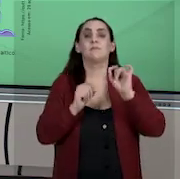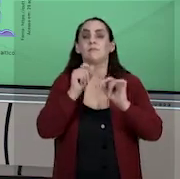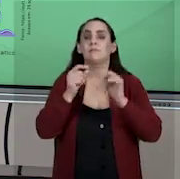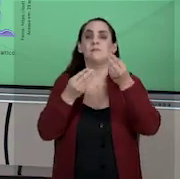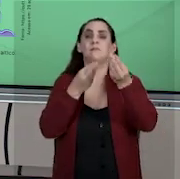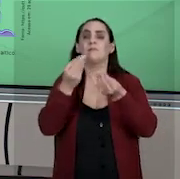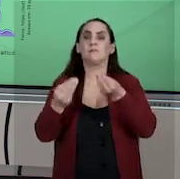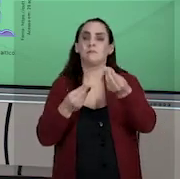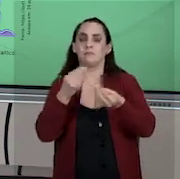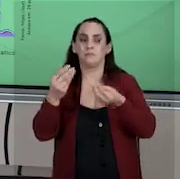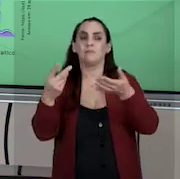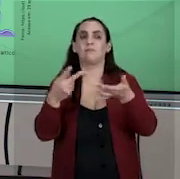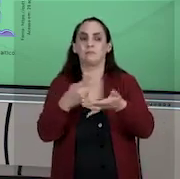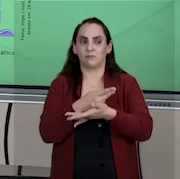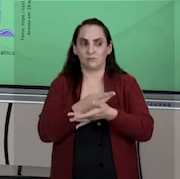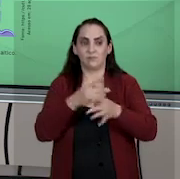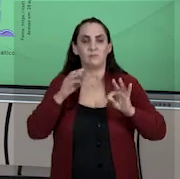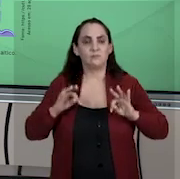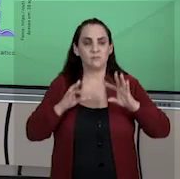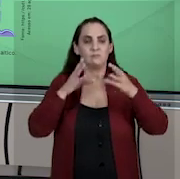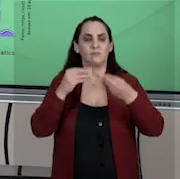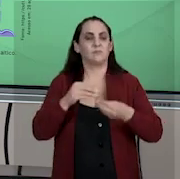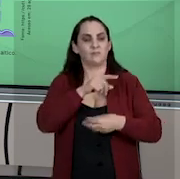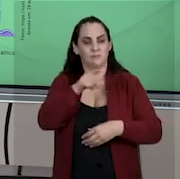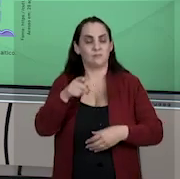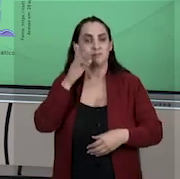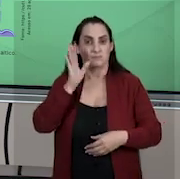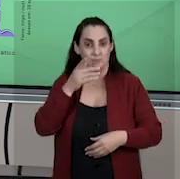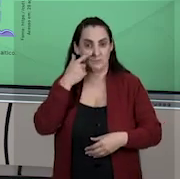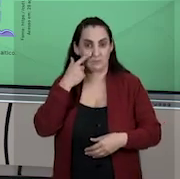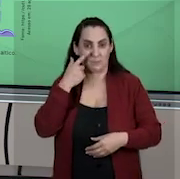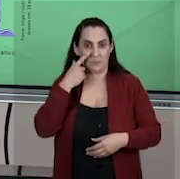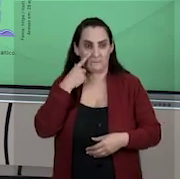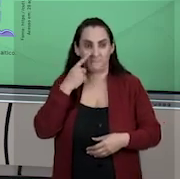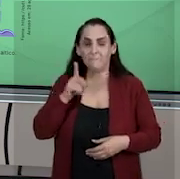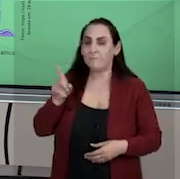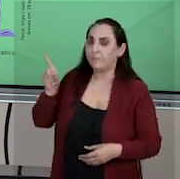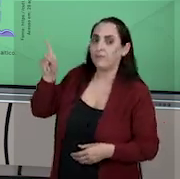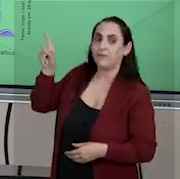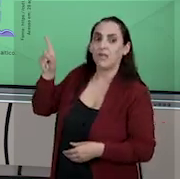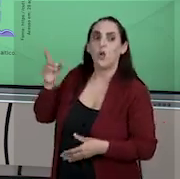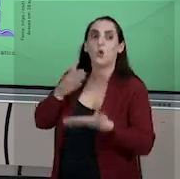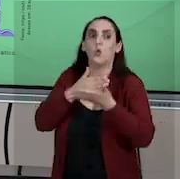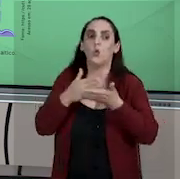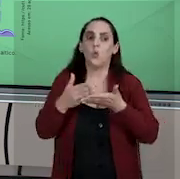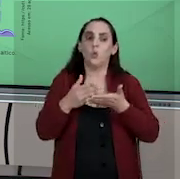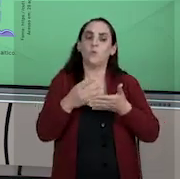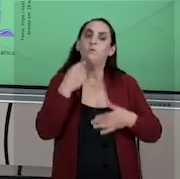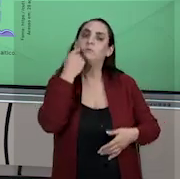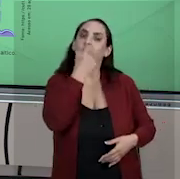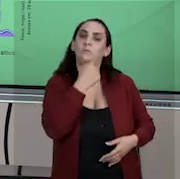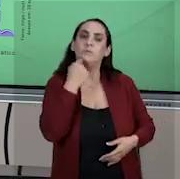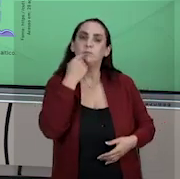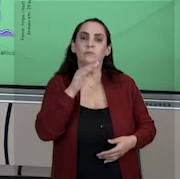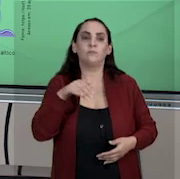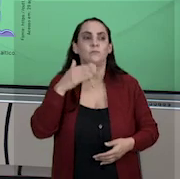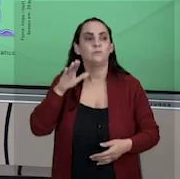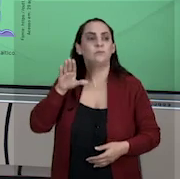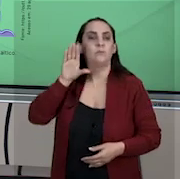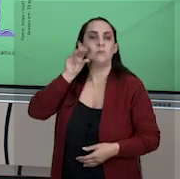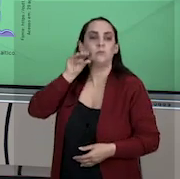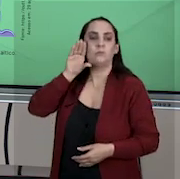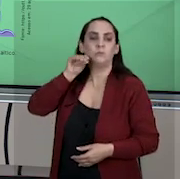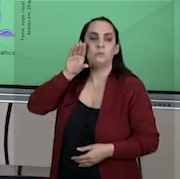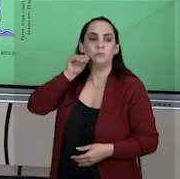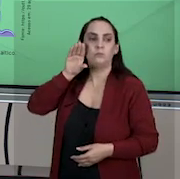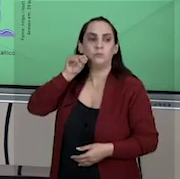de digestão? Depois que eu mostrei esse fluxograma para vocês, a digestão inicia-se na boca. Então quando a gente mastiga, né,